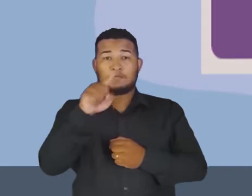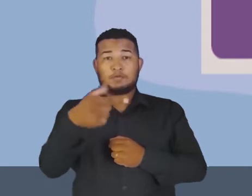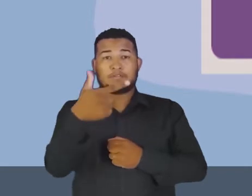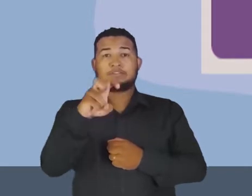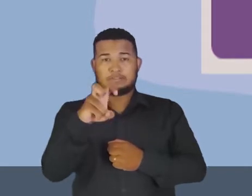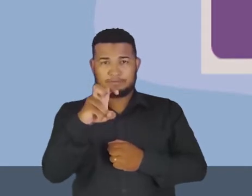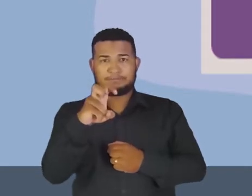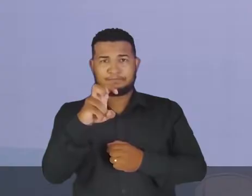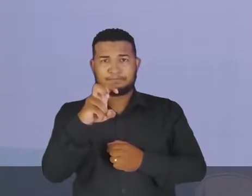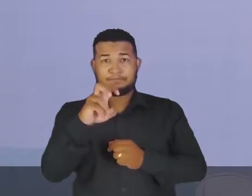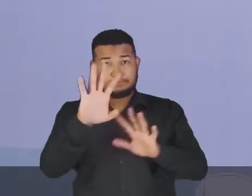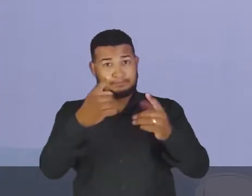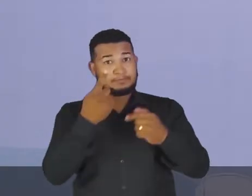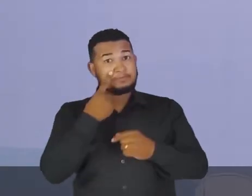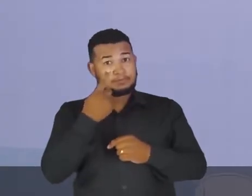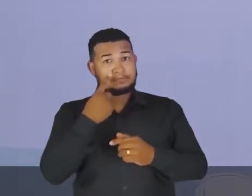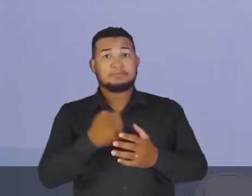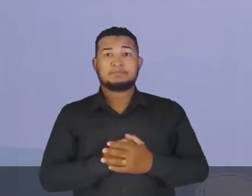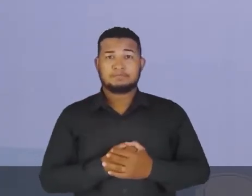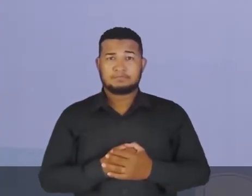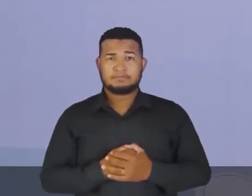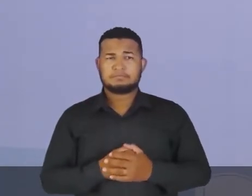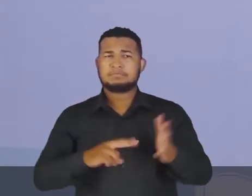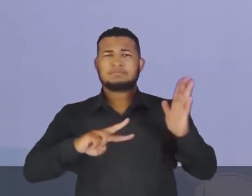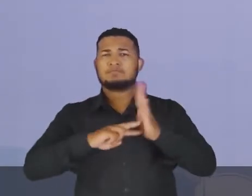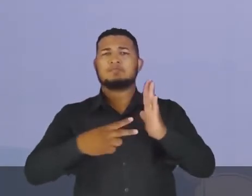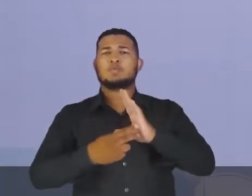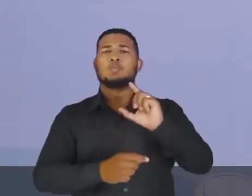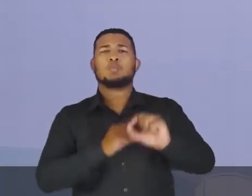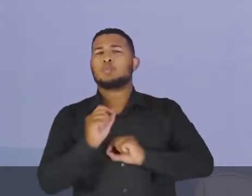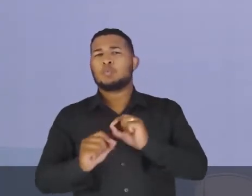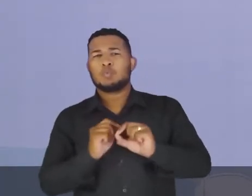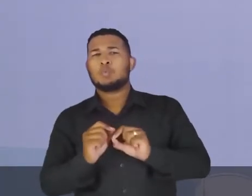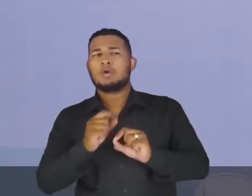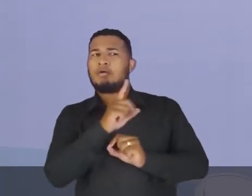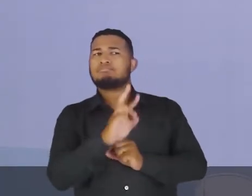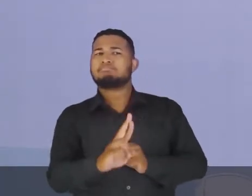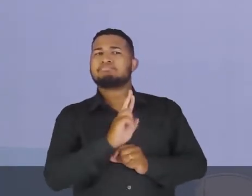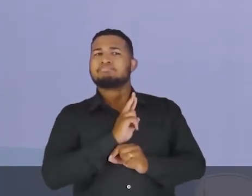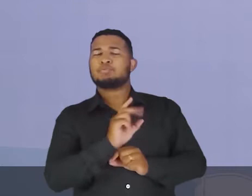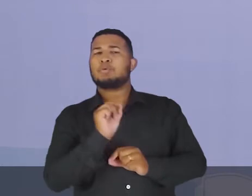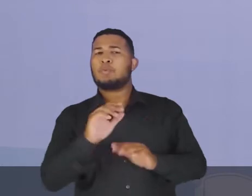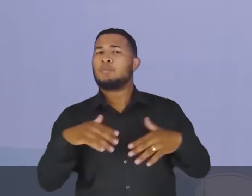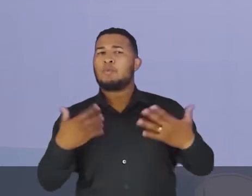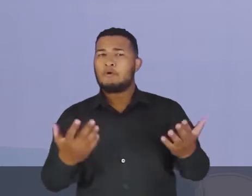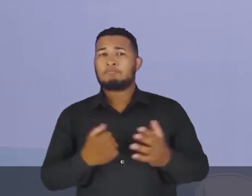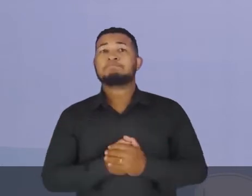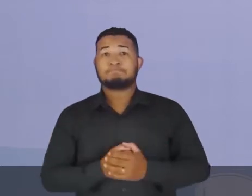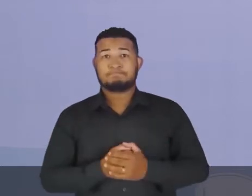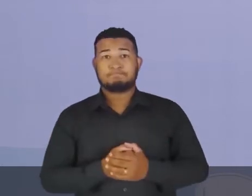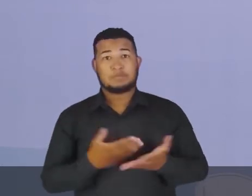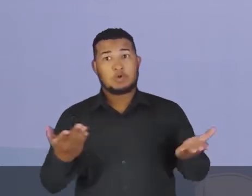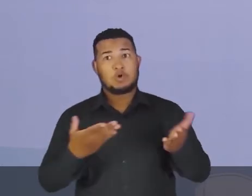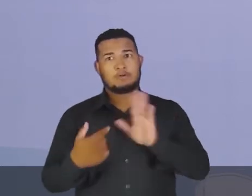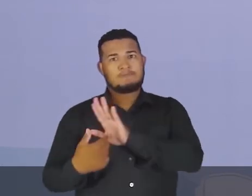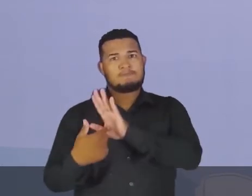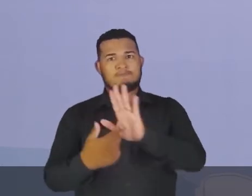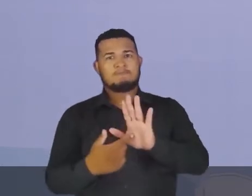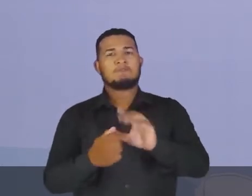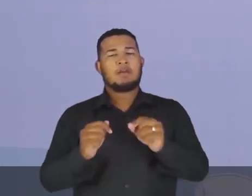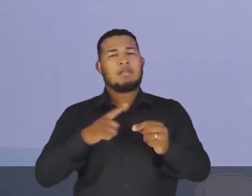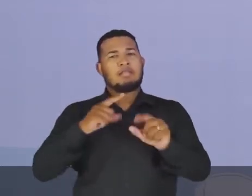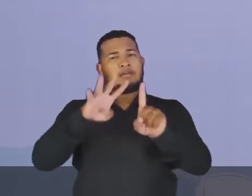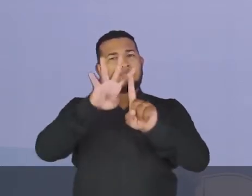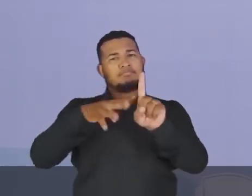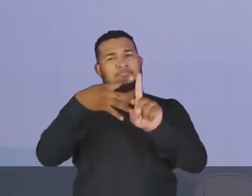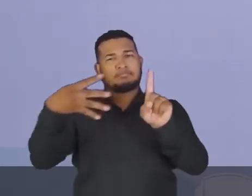31,25. Vem comigo aqui agora. E o que significa esse resultado? Então, eu vou mostrar para você uma tabela onde